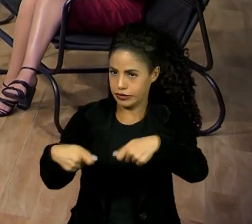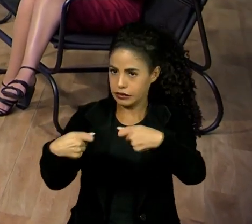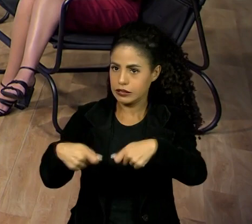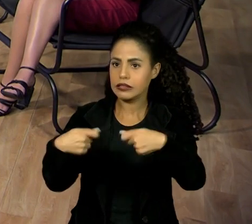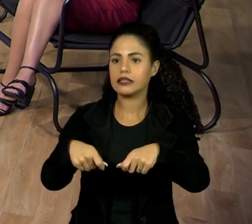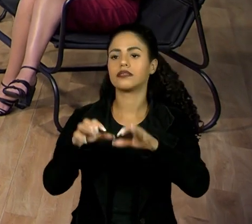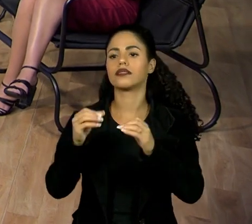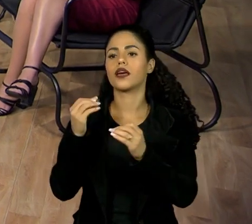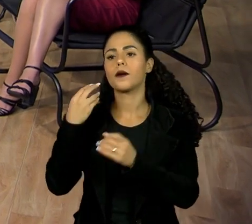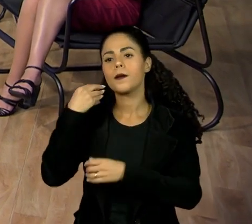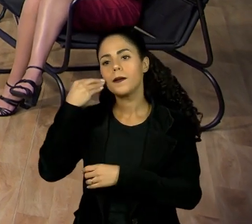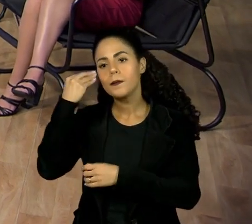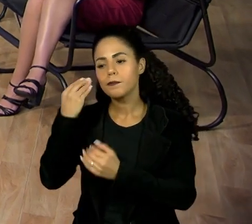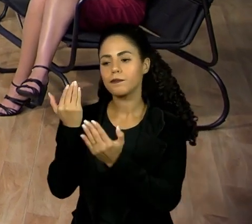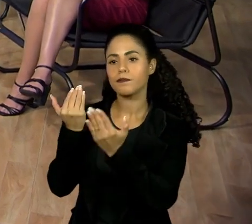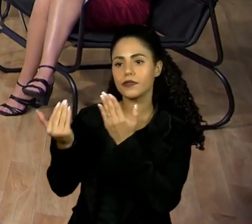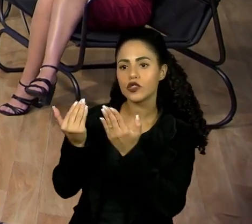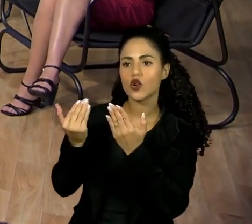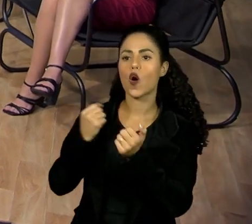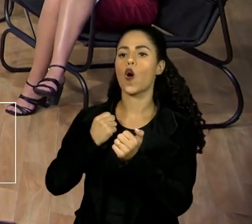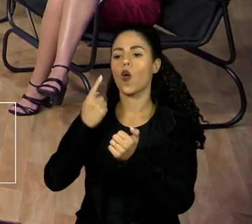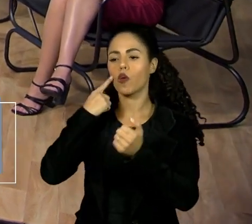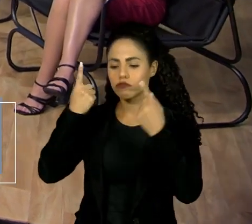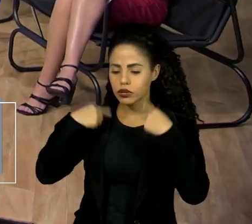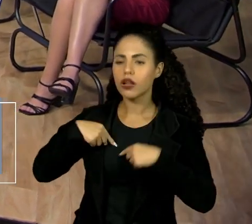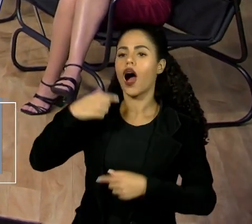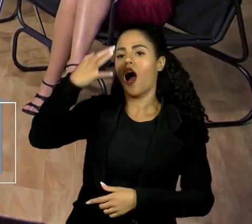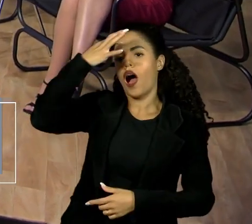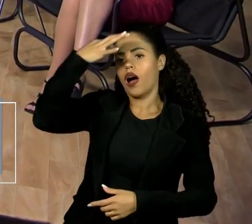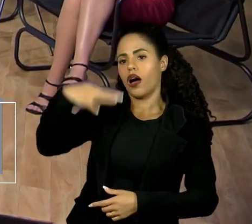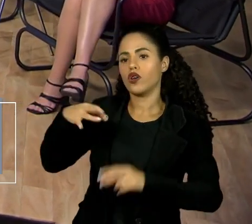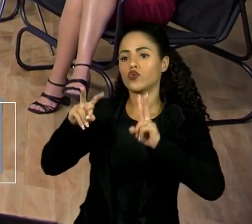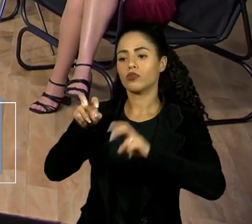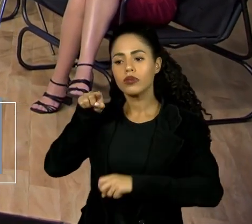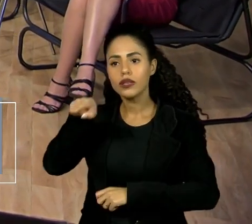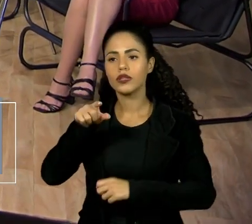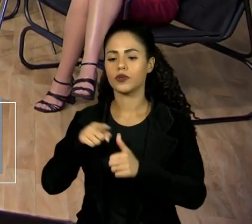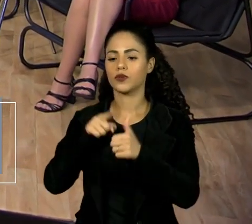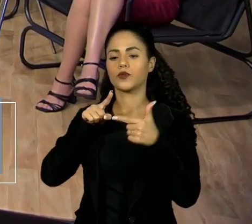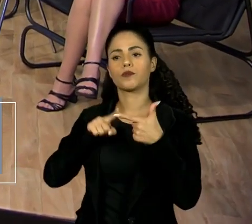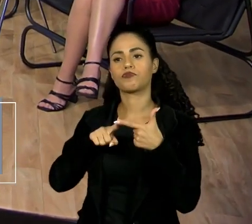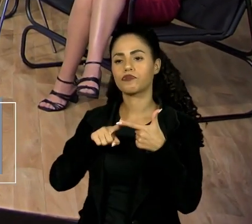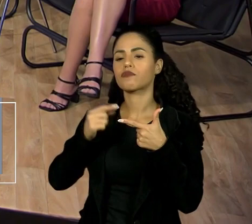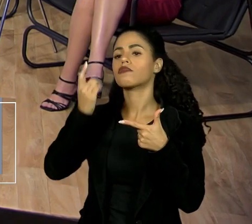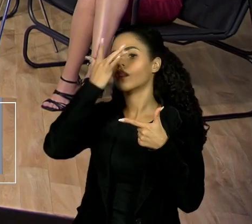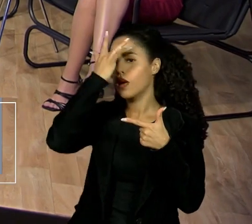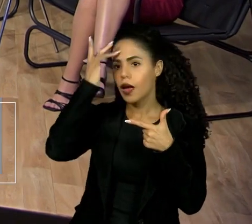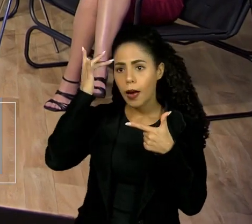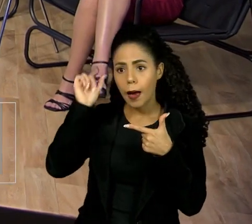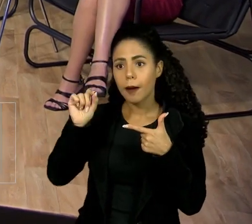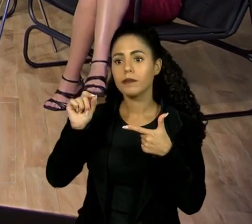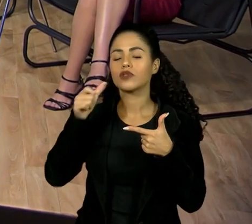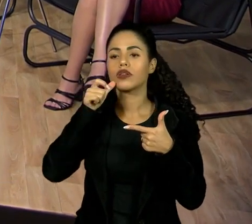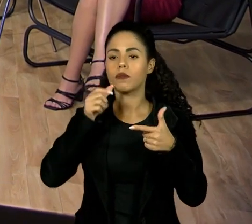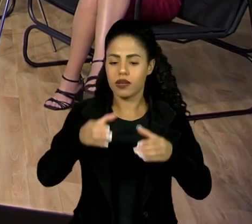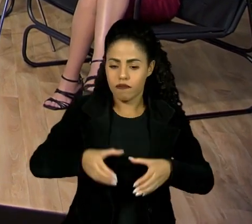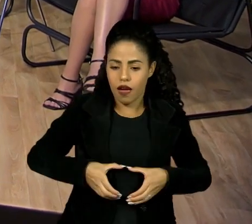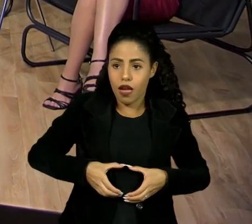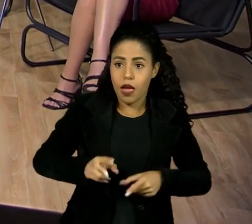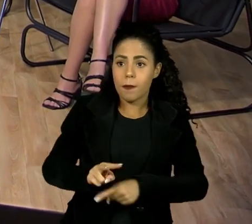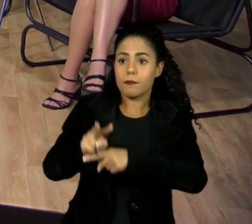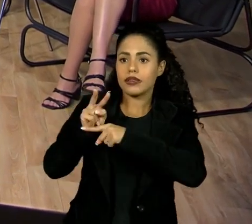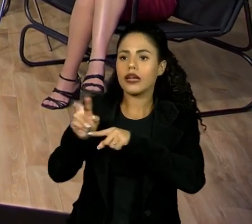por psicólogo, mostrando ciência em relação ao procedimento, quem vai ceder o útero, ter